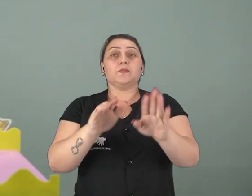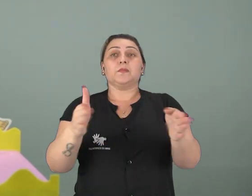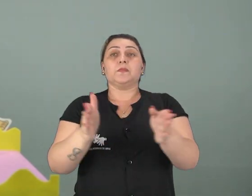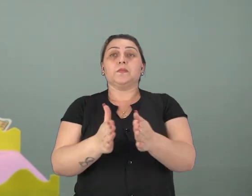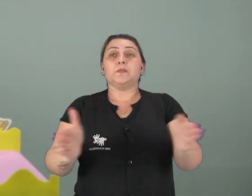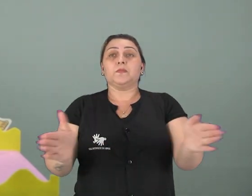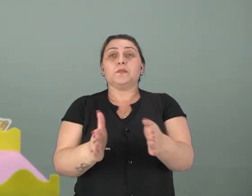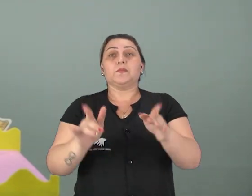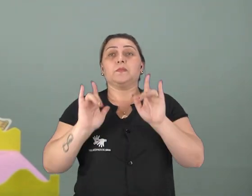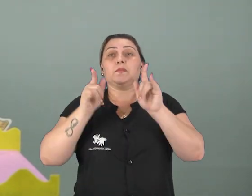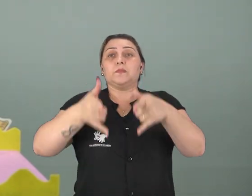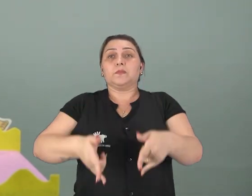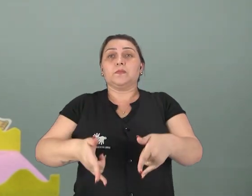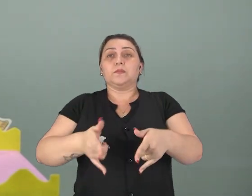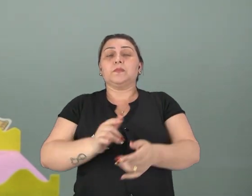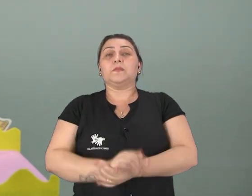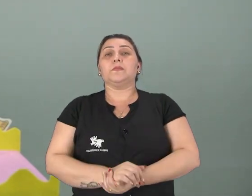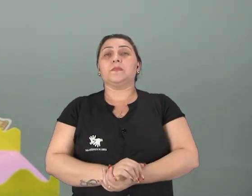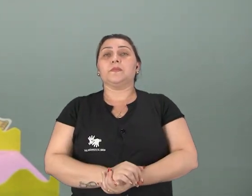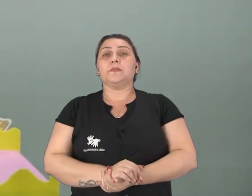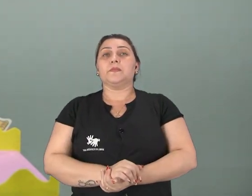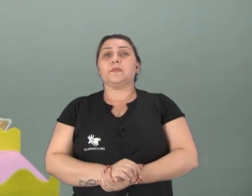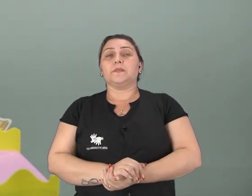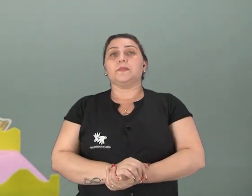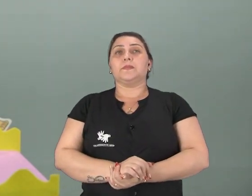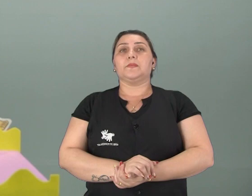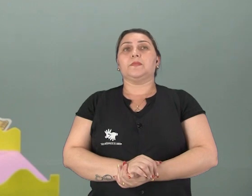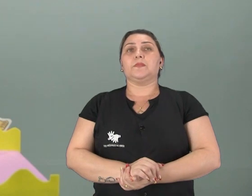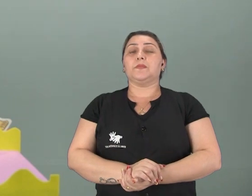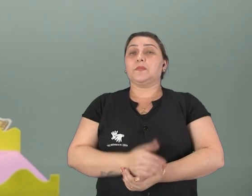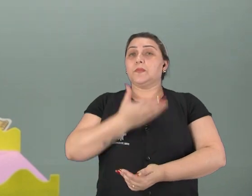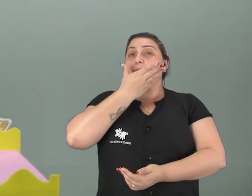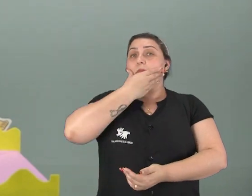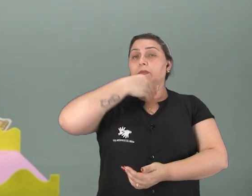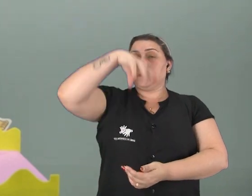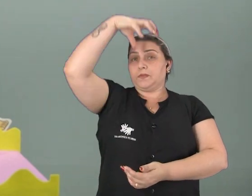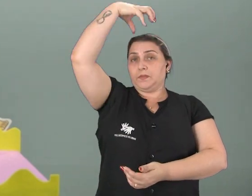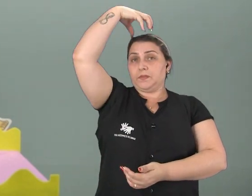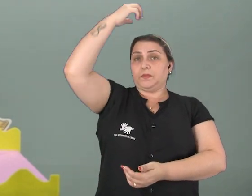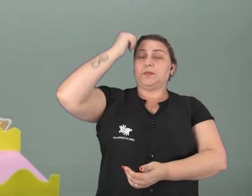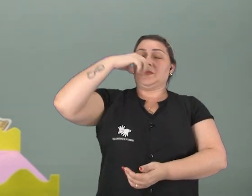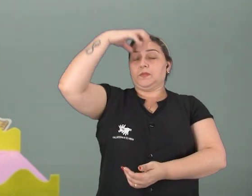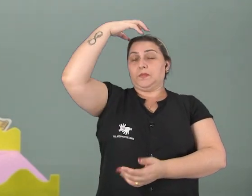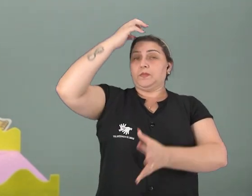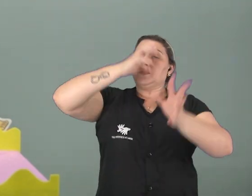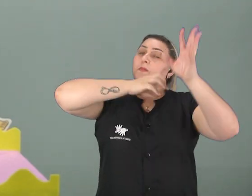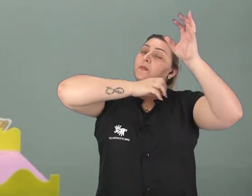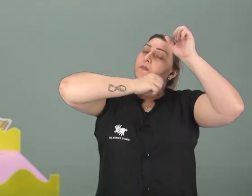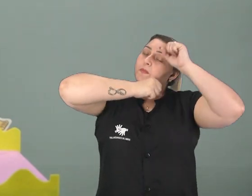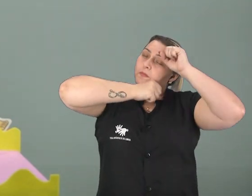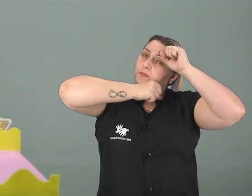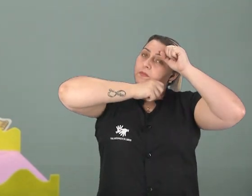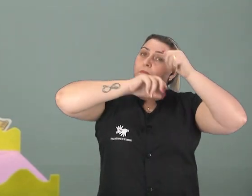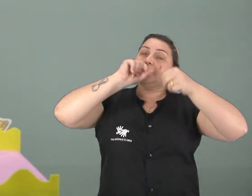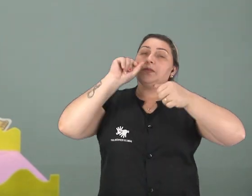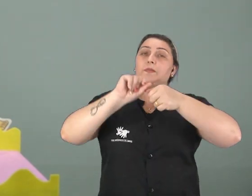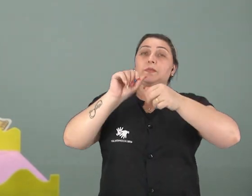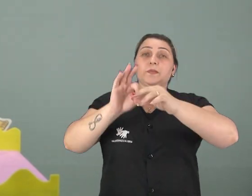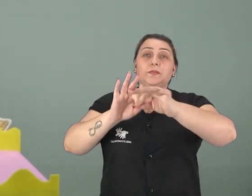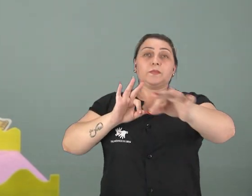era o tamanho da cama. Então, quando o rei e a rainha foram dormir, ele fez